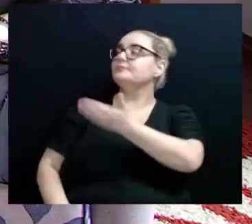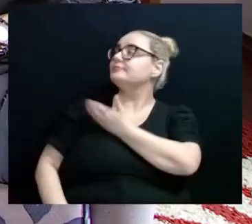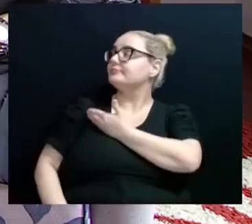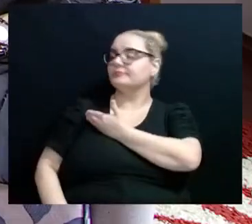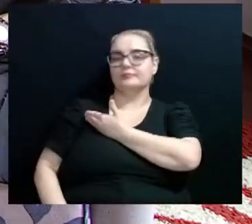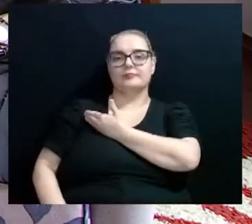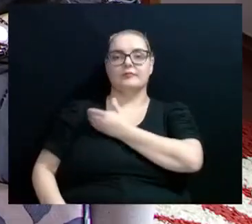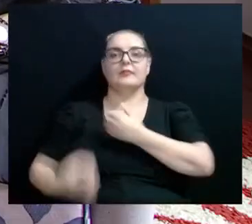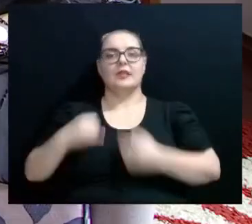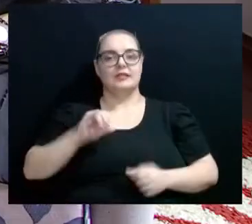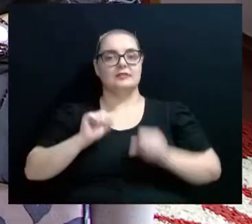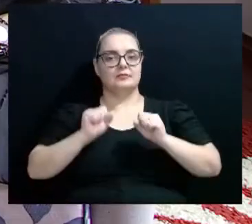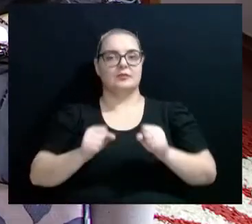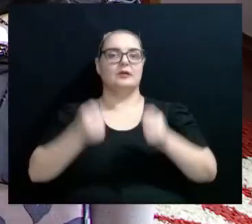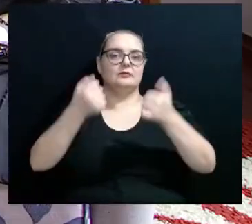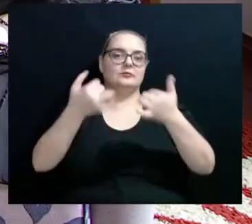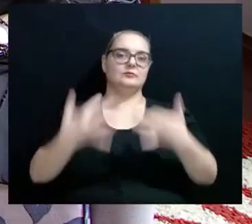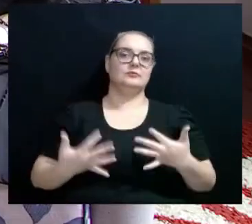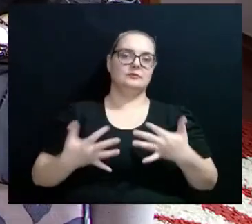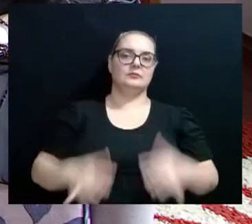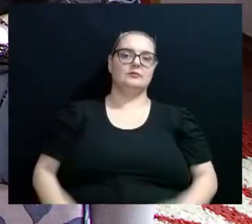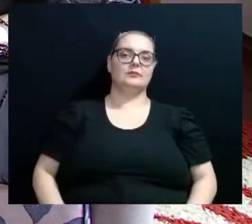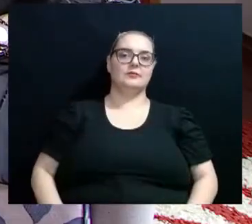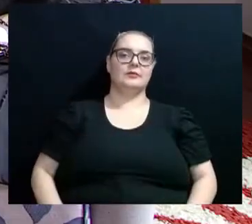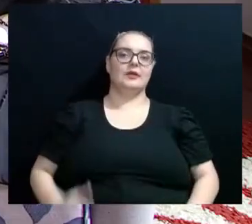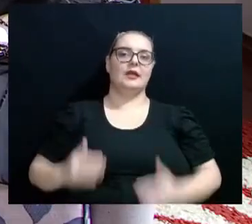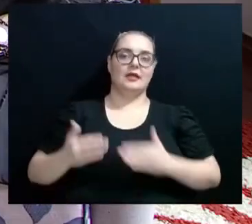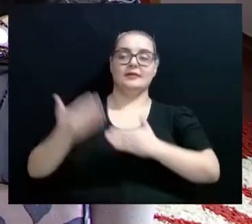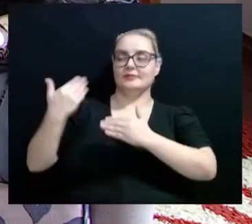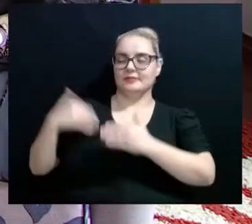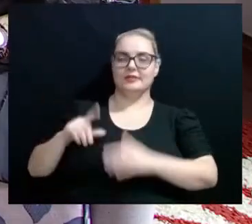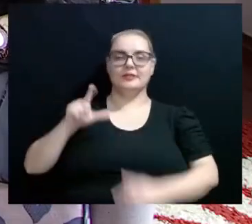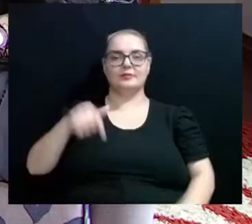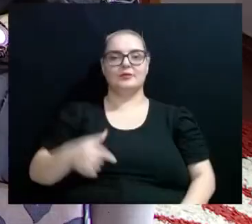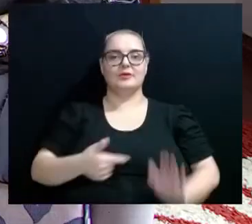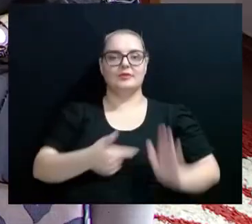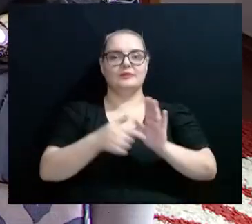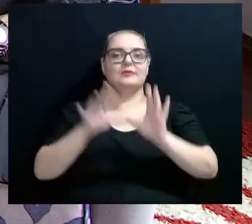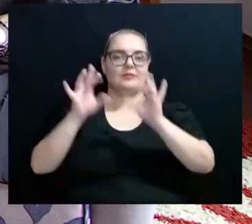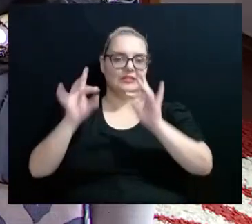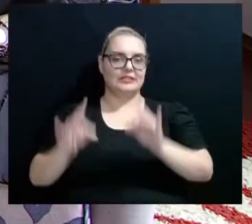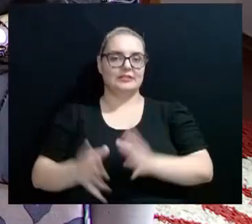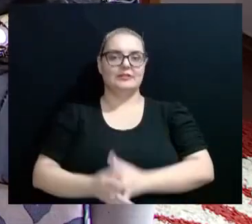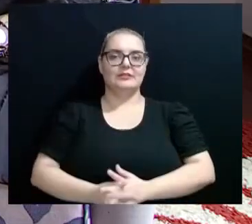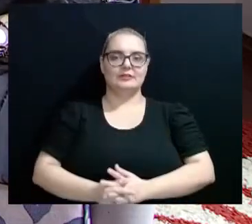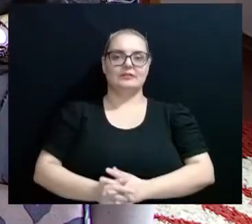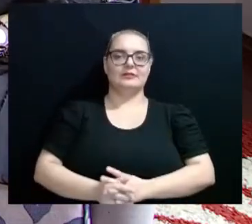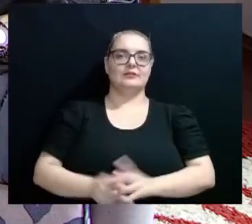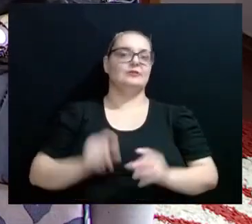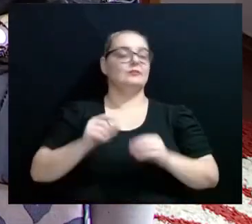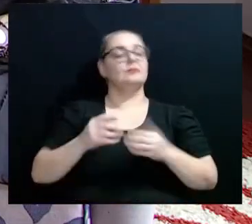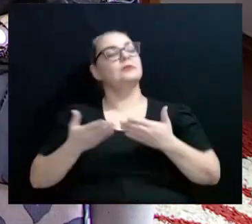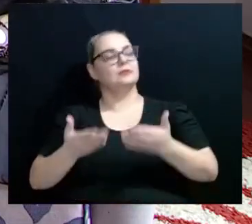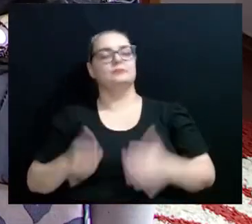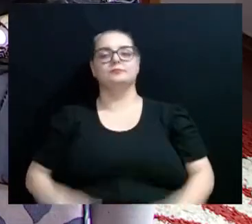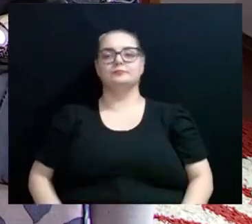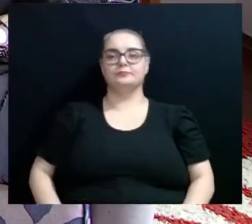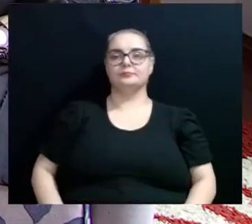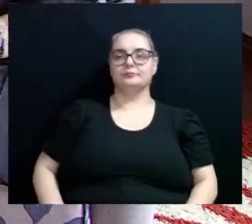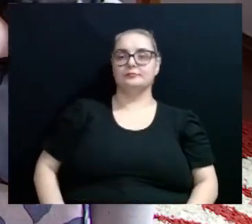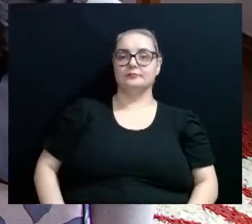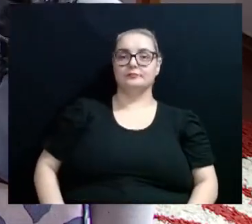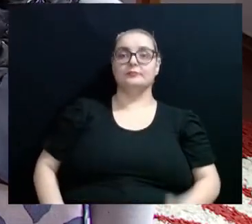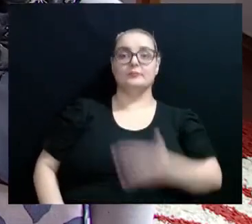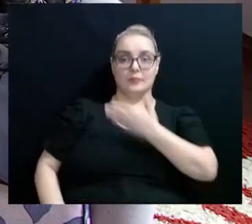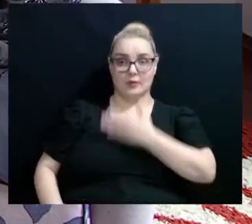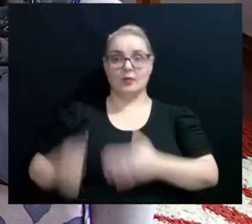ao fundo. Se você puder, por exemplo, explicar, essa que está bem atrás de você, depois a gente vai mostrar detalhadamente, O que ela traz?